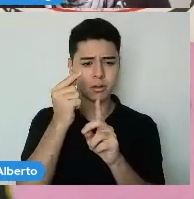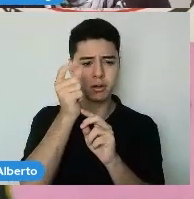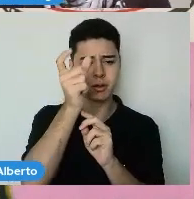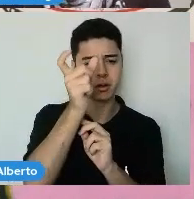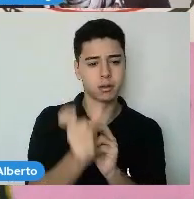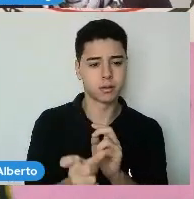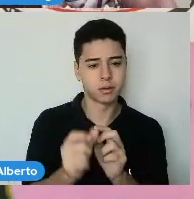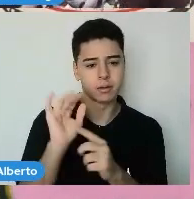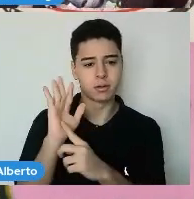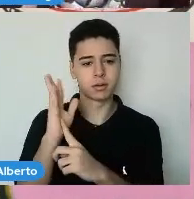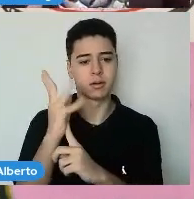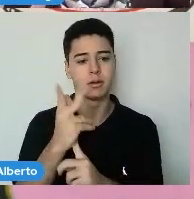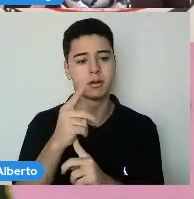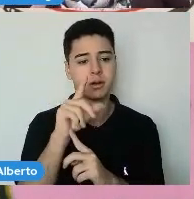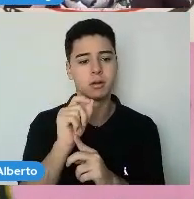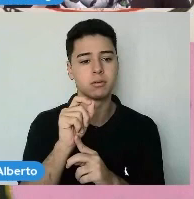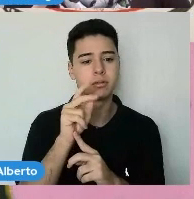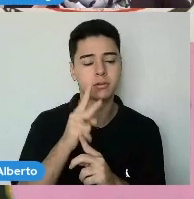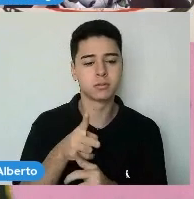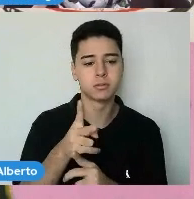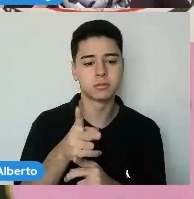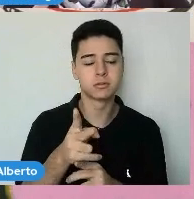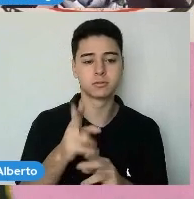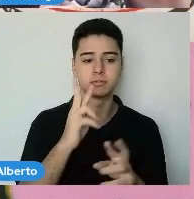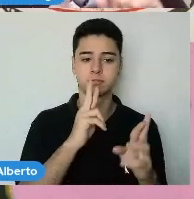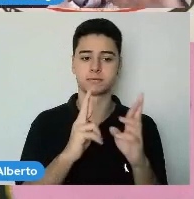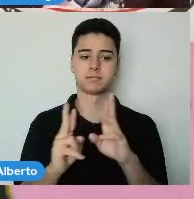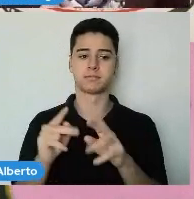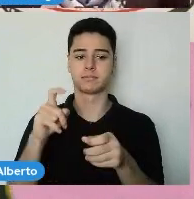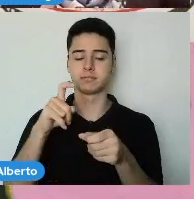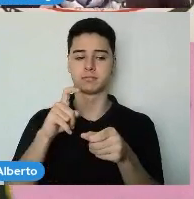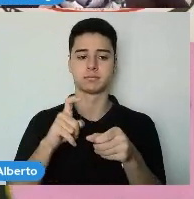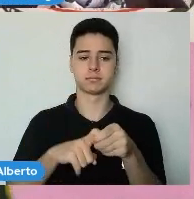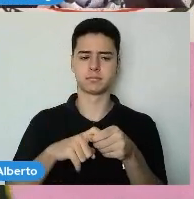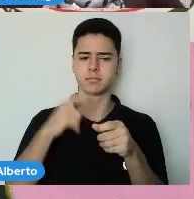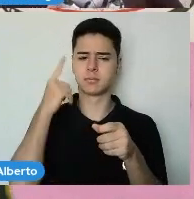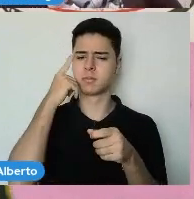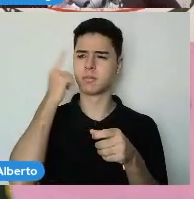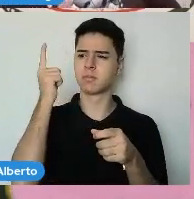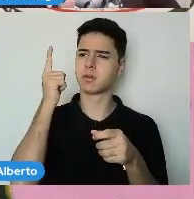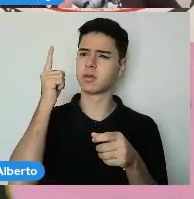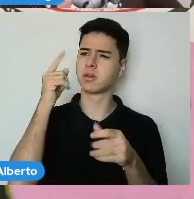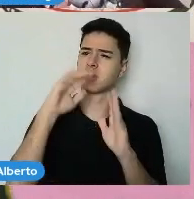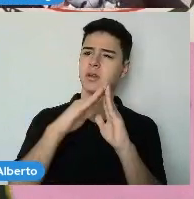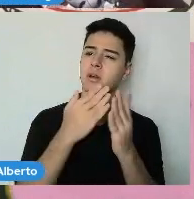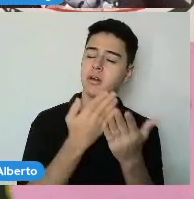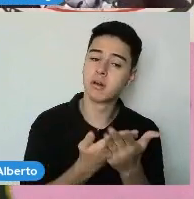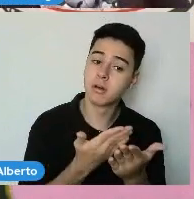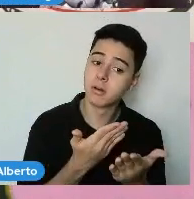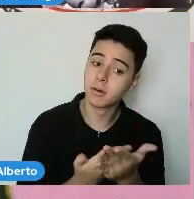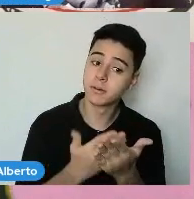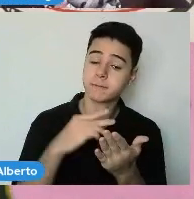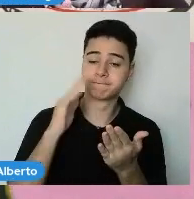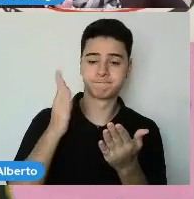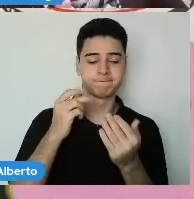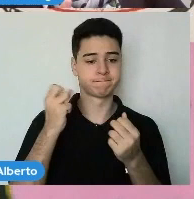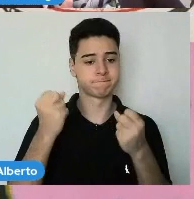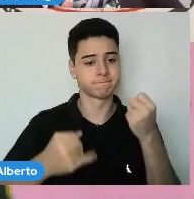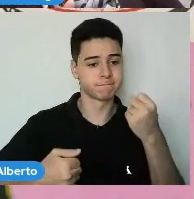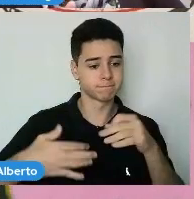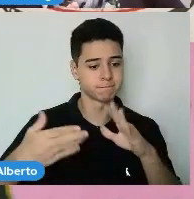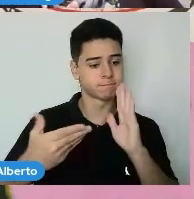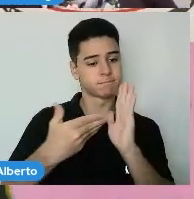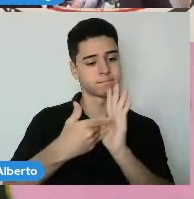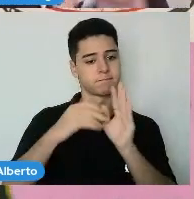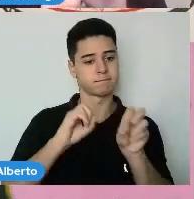de arte é que ainda esteja muito relacionado àquelas referências acadêmicas, né? Que eu falei na última